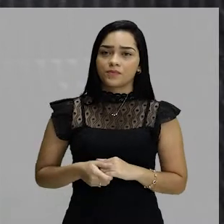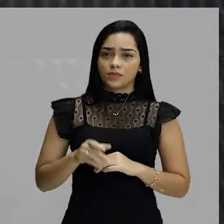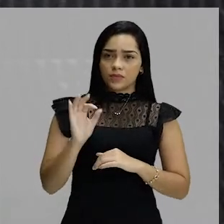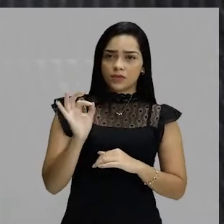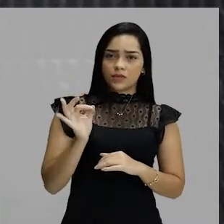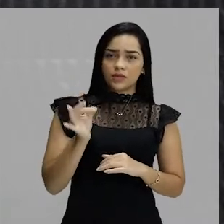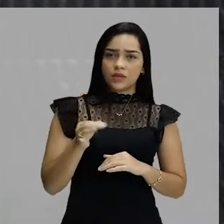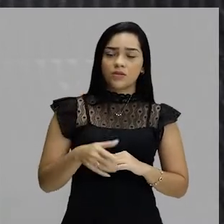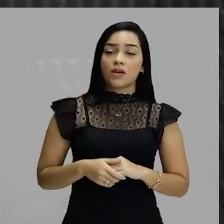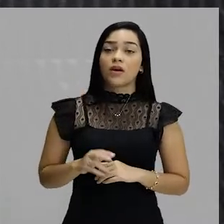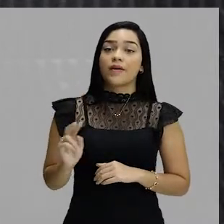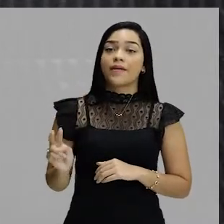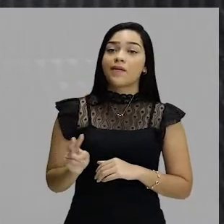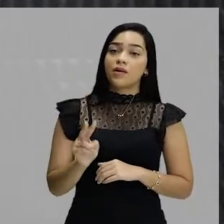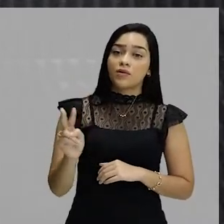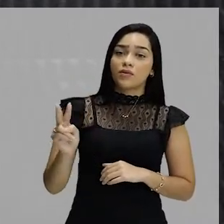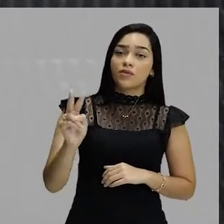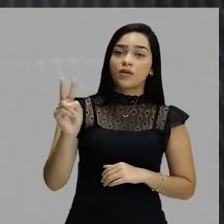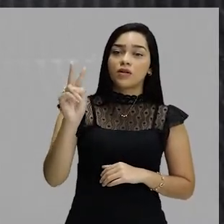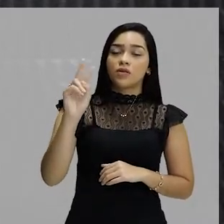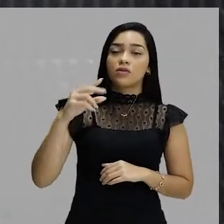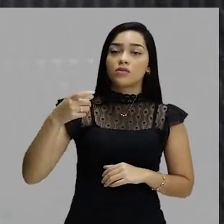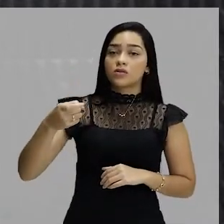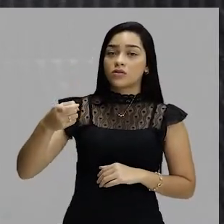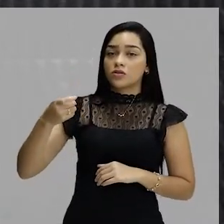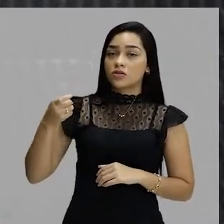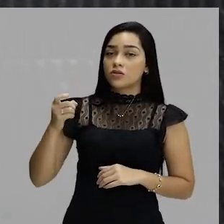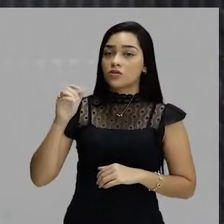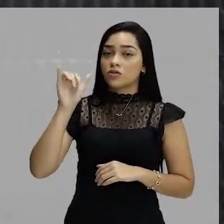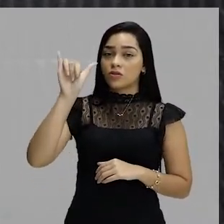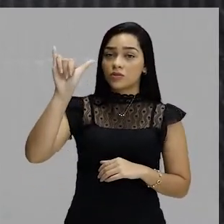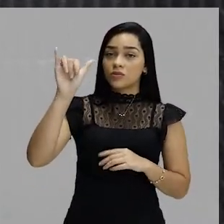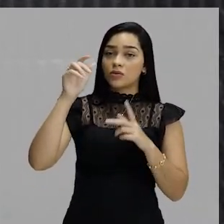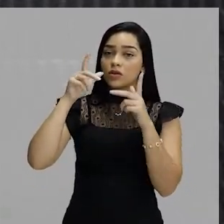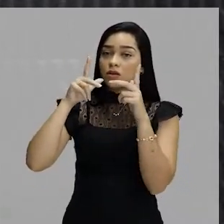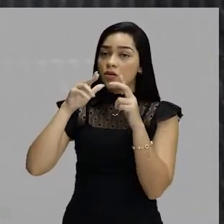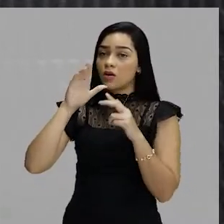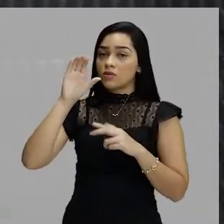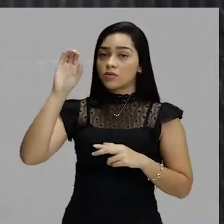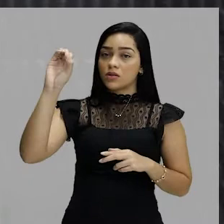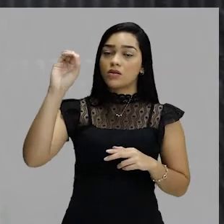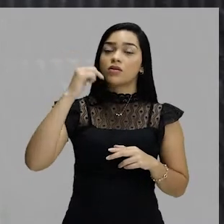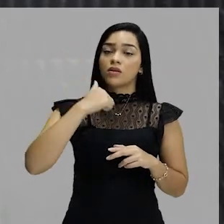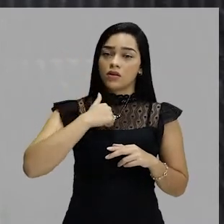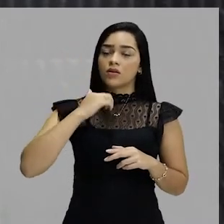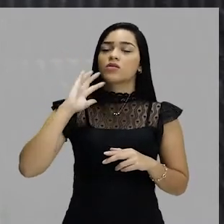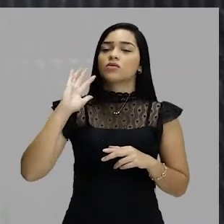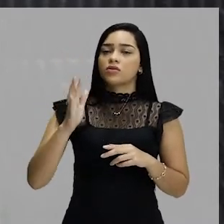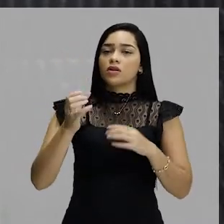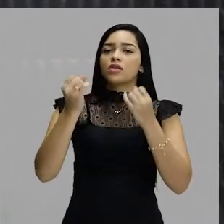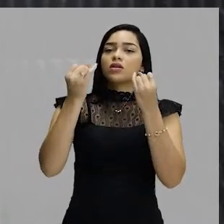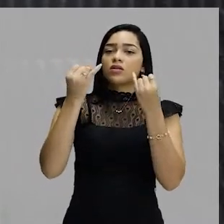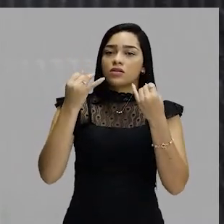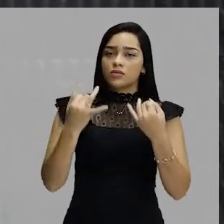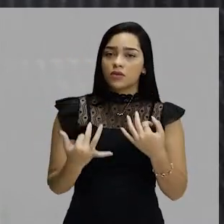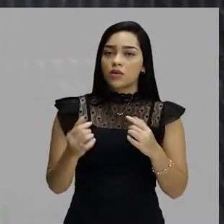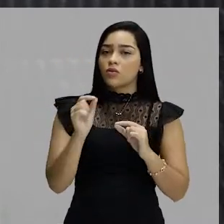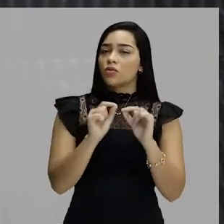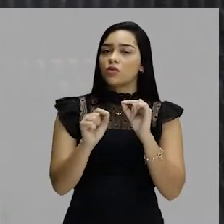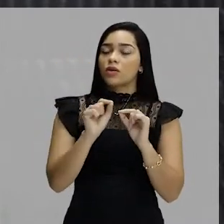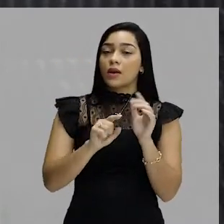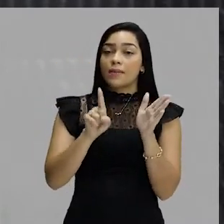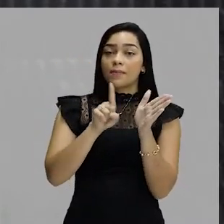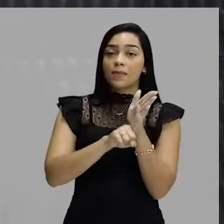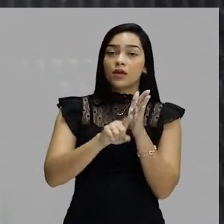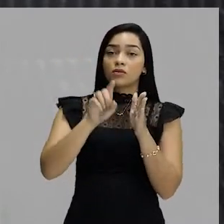Certo? Então, é o valor de x quando o y for zero. E eu falei aqui para vocês, bem aqui, eu falei que ele vale